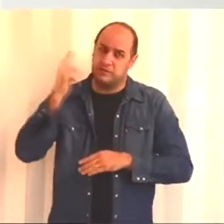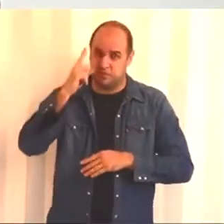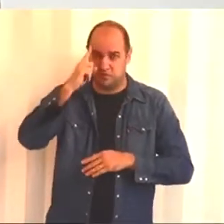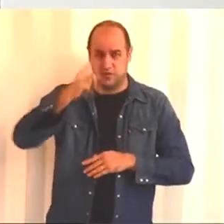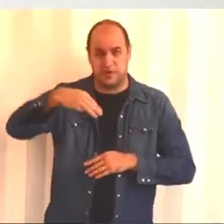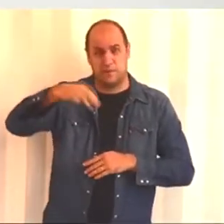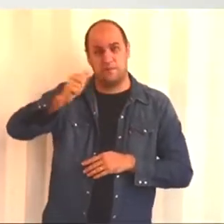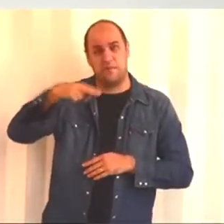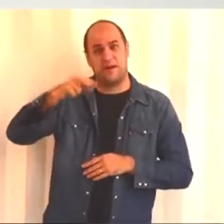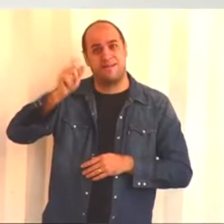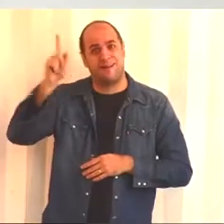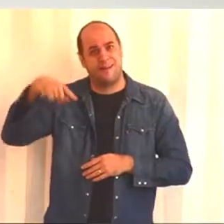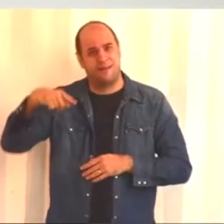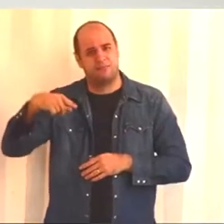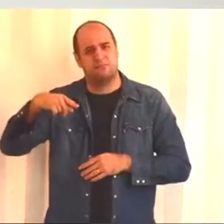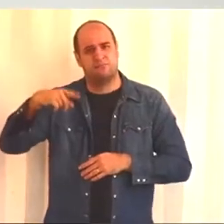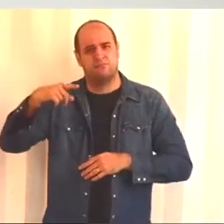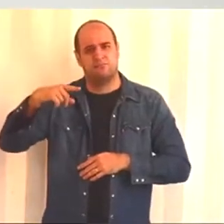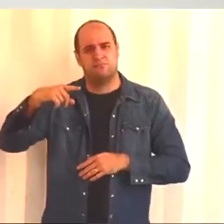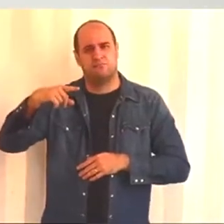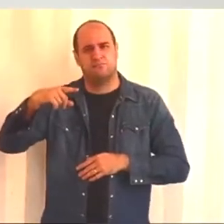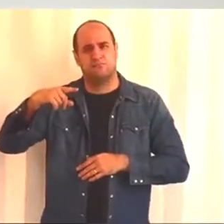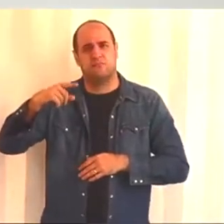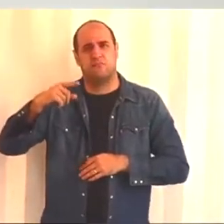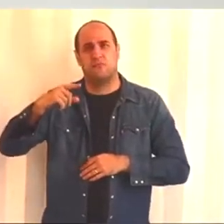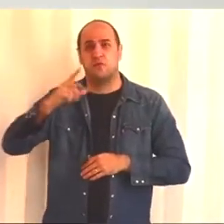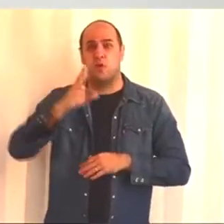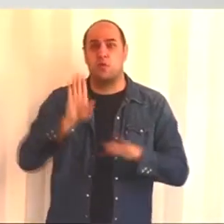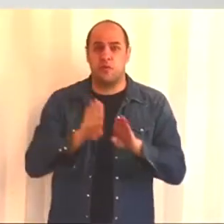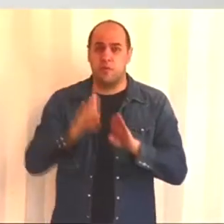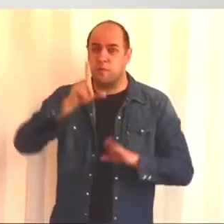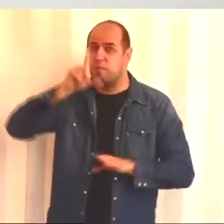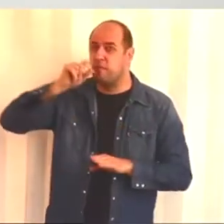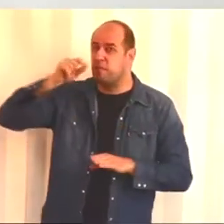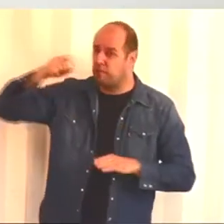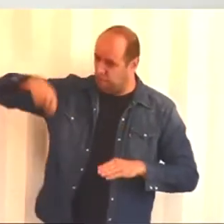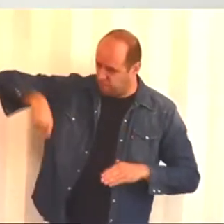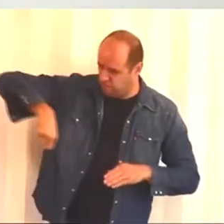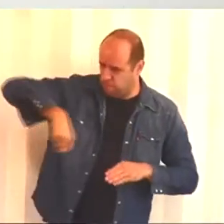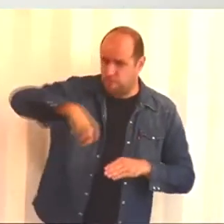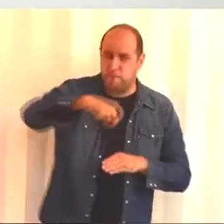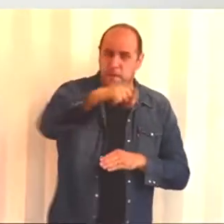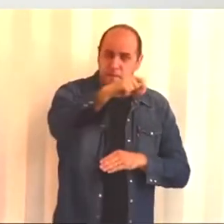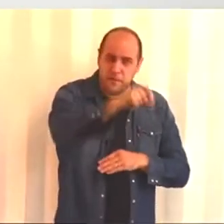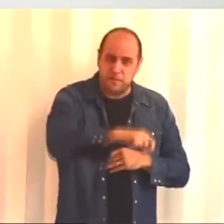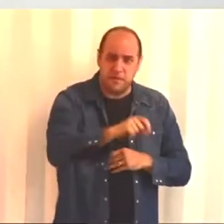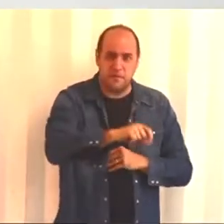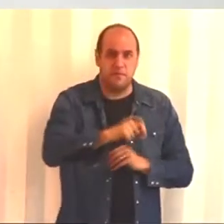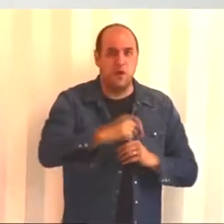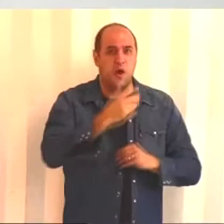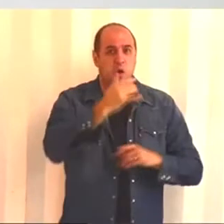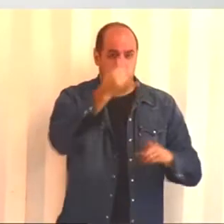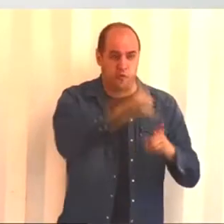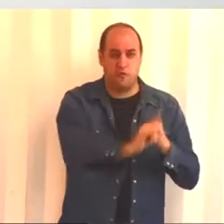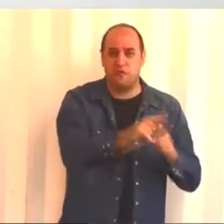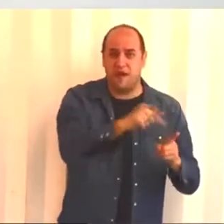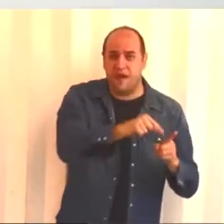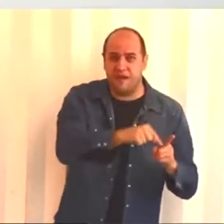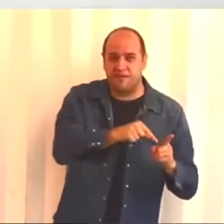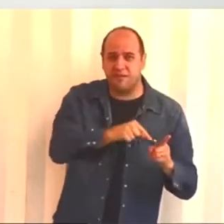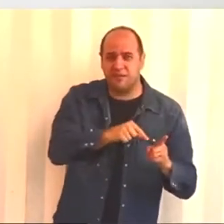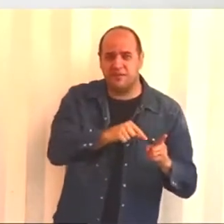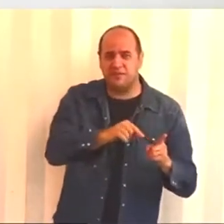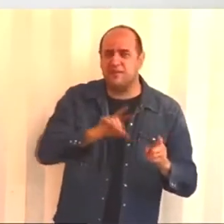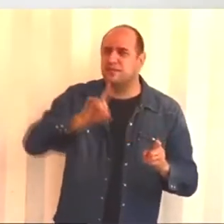maná, providenciando que um corvo levasse pão, água, carne para o profeta. Ele é o Deus provedor,